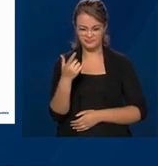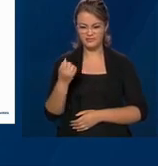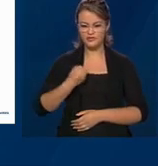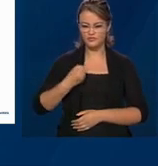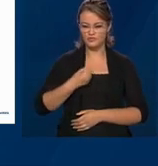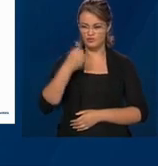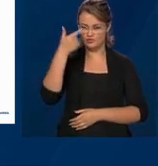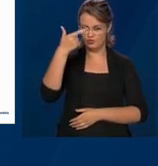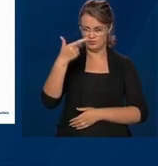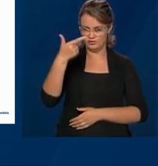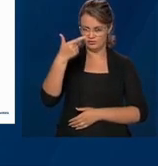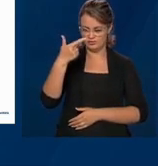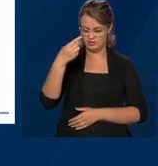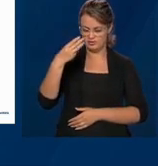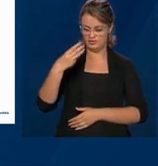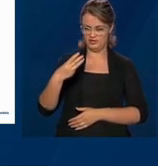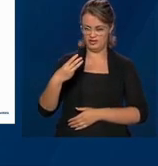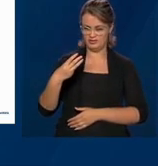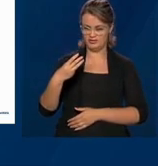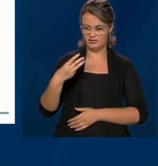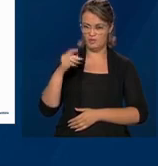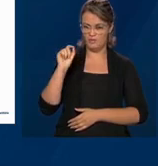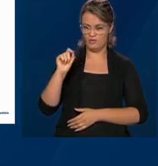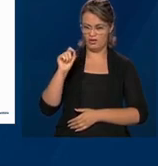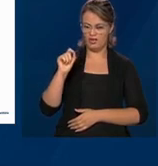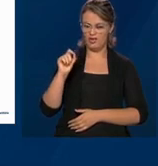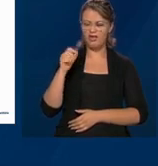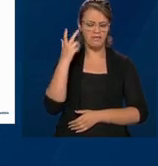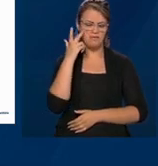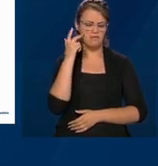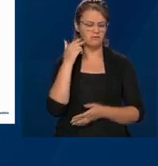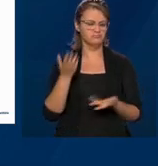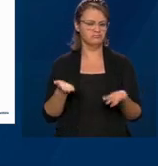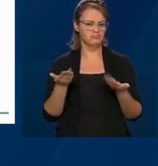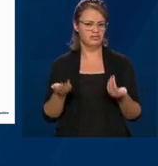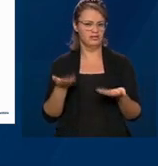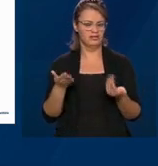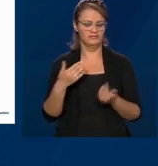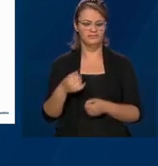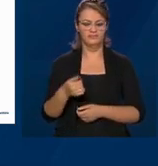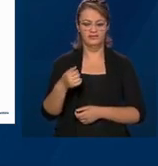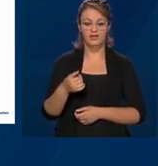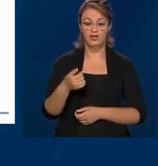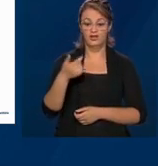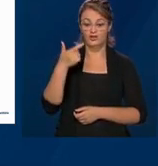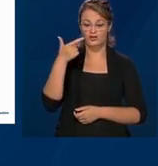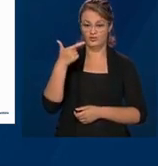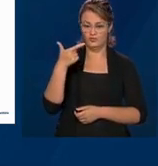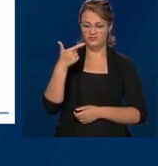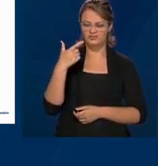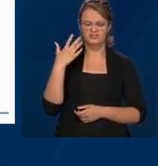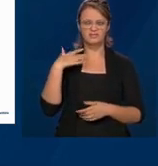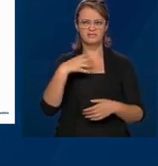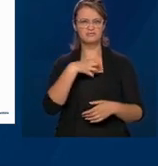2 e 3 são os casos considerados leves. Nível 2,